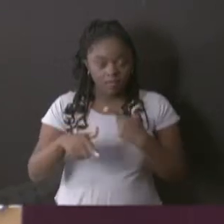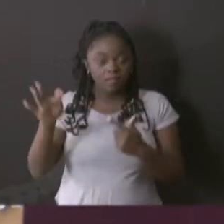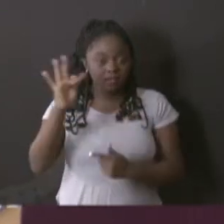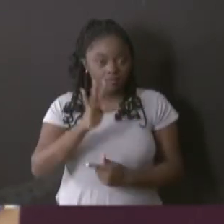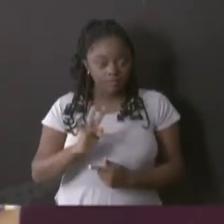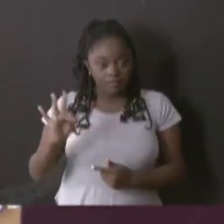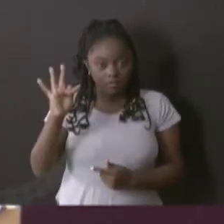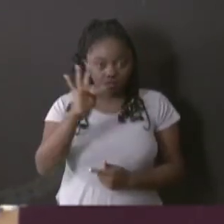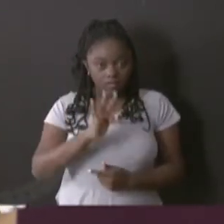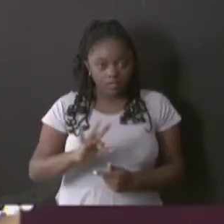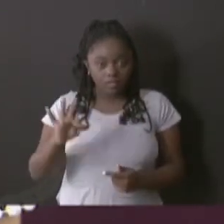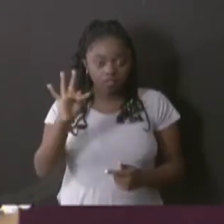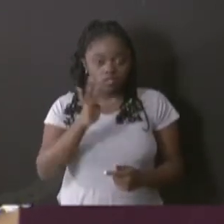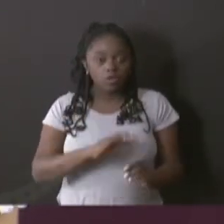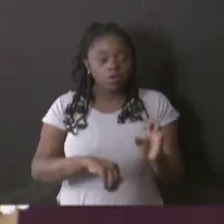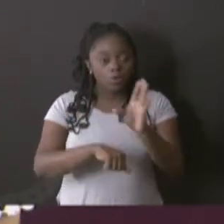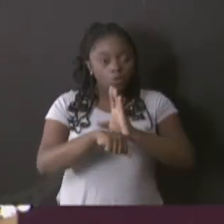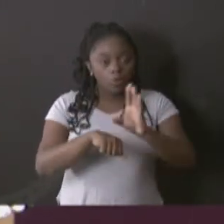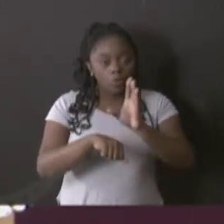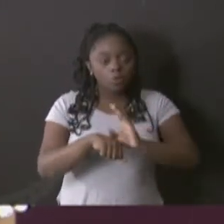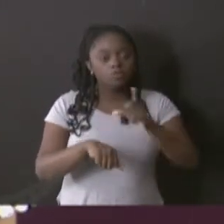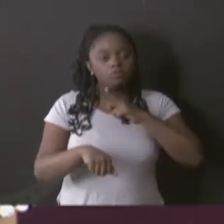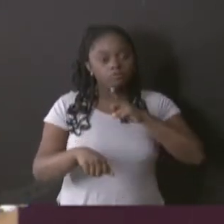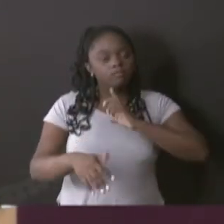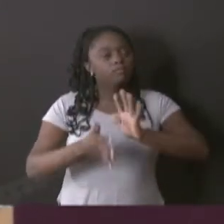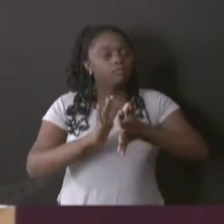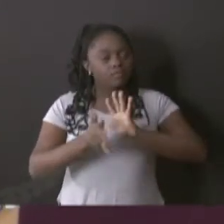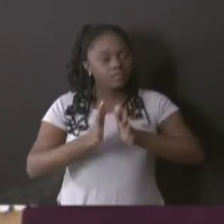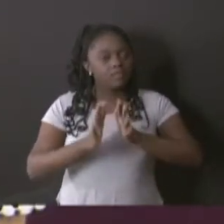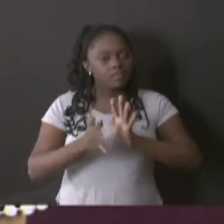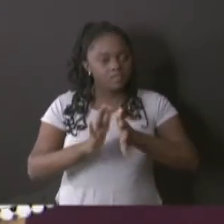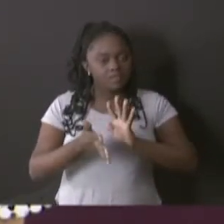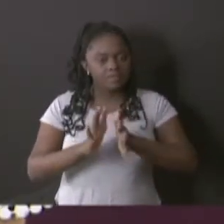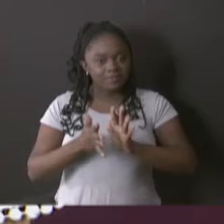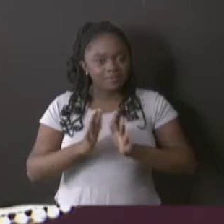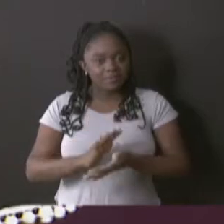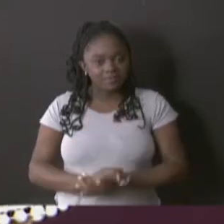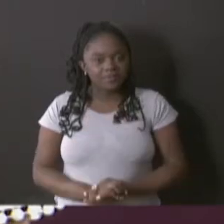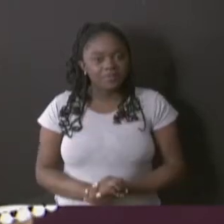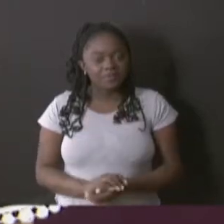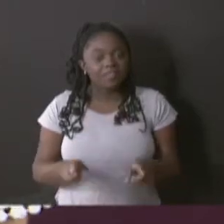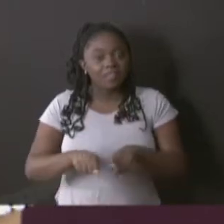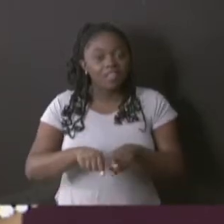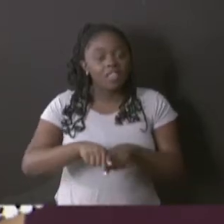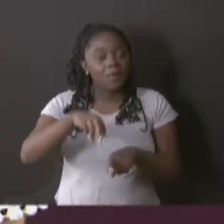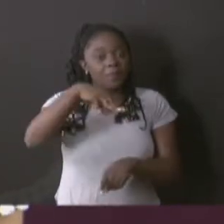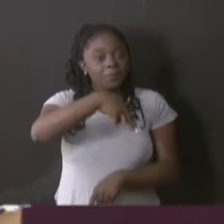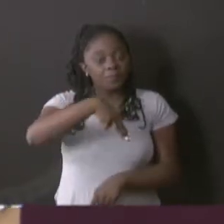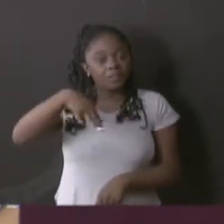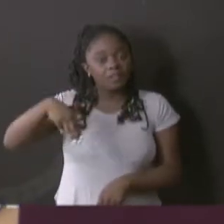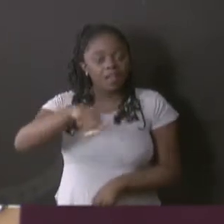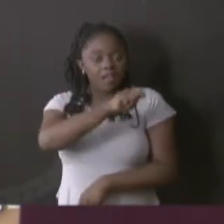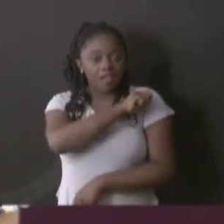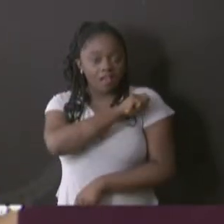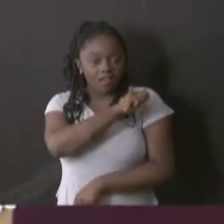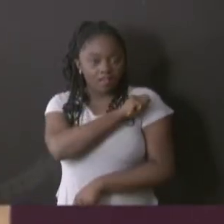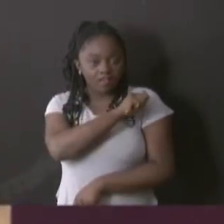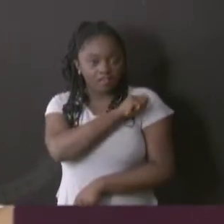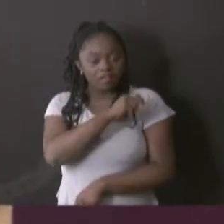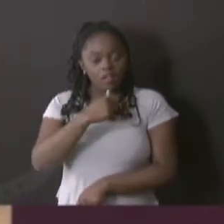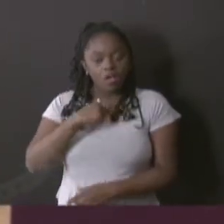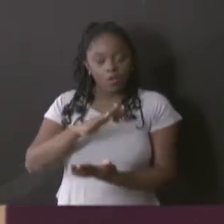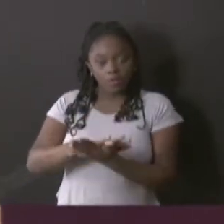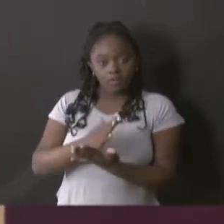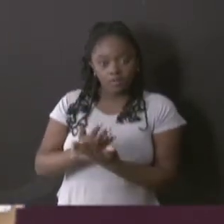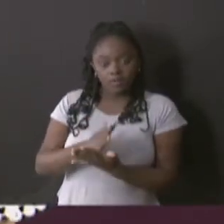que todos os cursos têm a disciplina de Libras. Que maravilha! Inclusive, a monitora era aluna que era assistida por mim, que eu